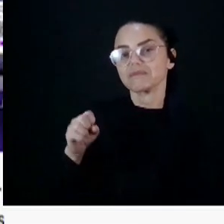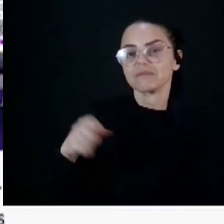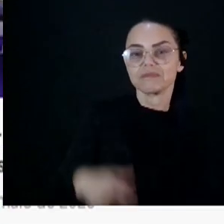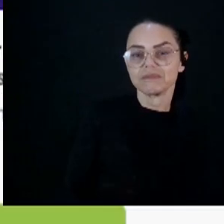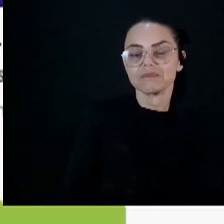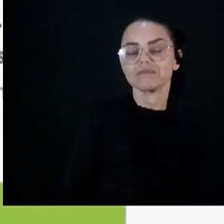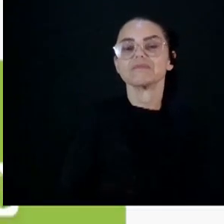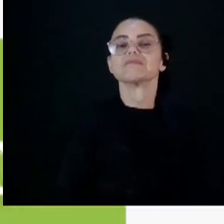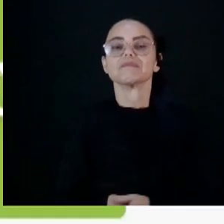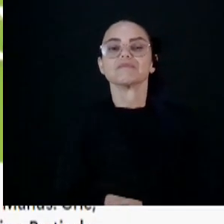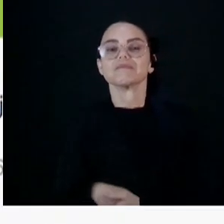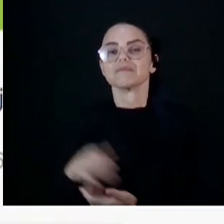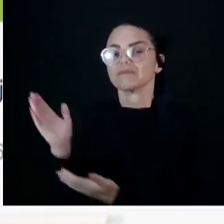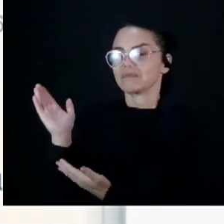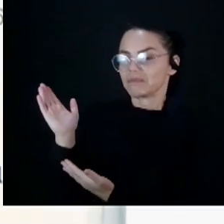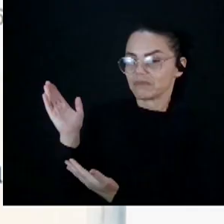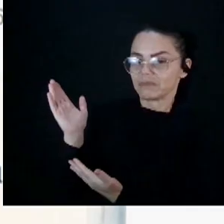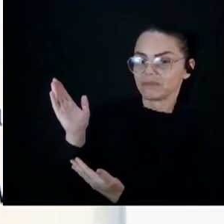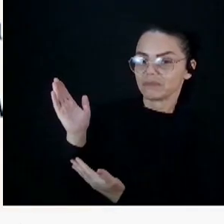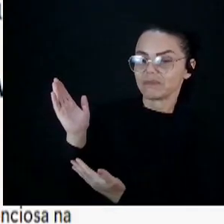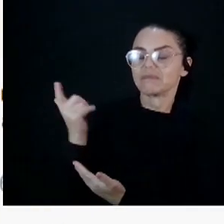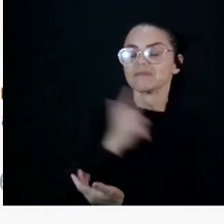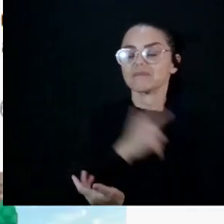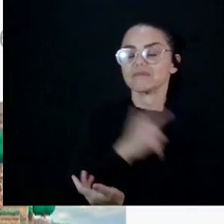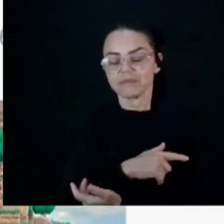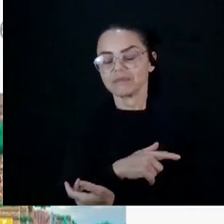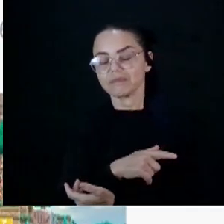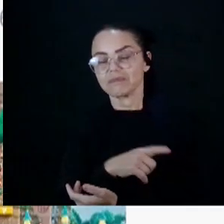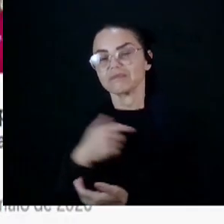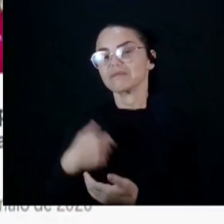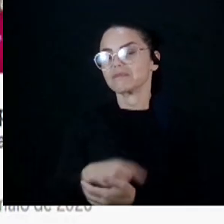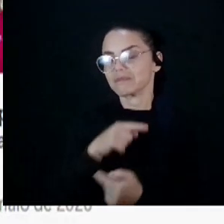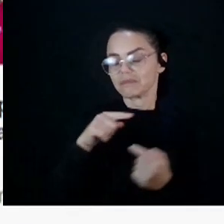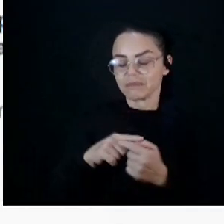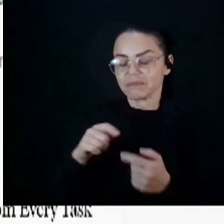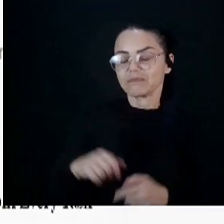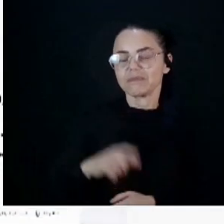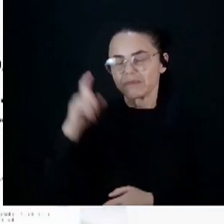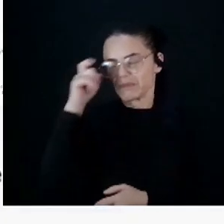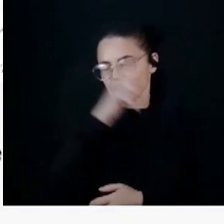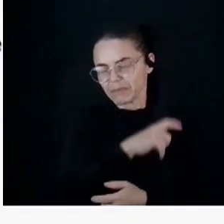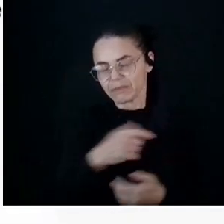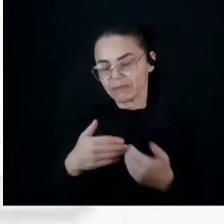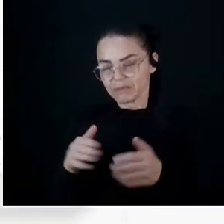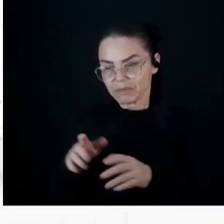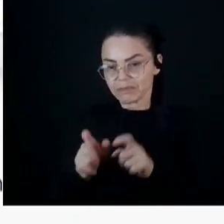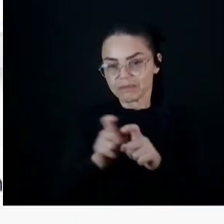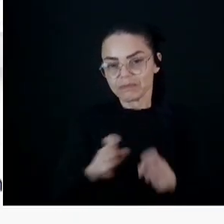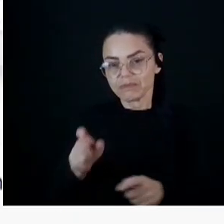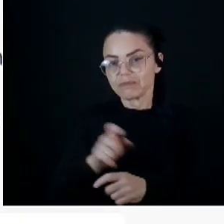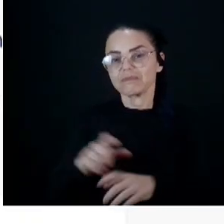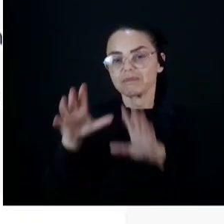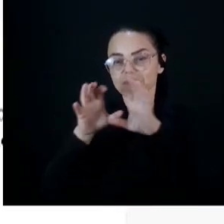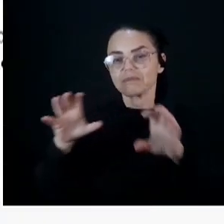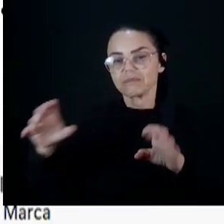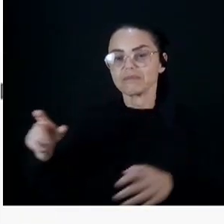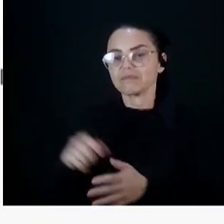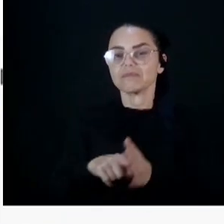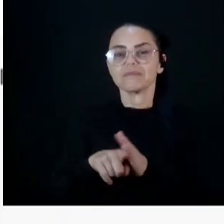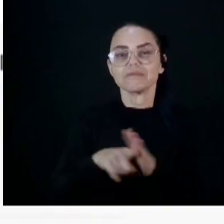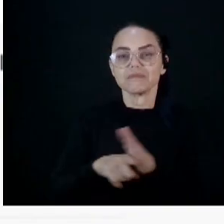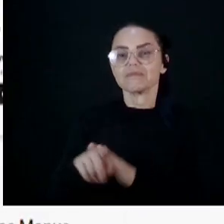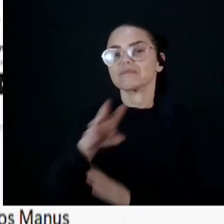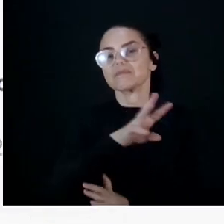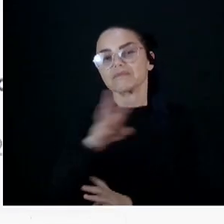chatbots tradicionais, ele consegue receber uma missão complexa, abrir o navegador na nuvem, pesquisar sites, analisar